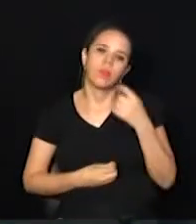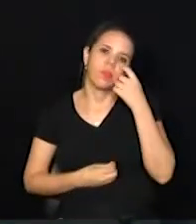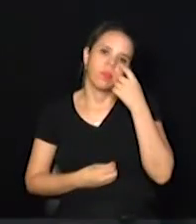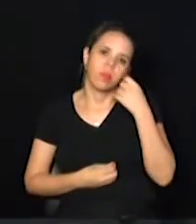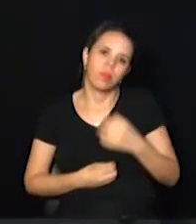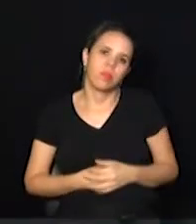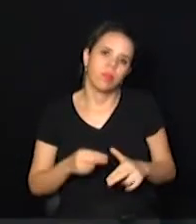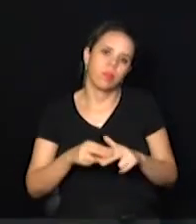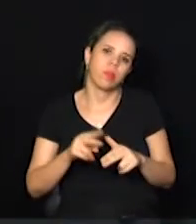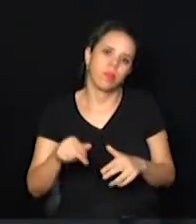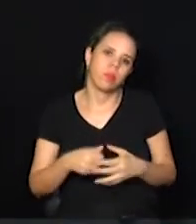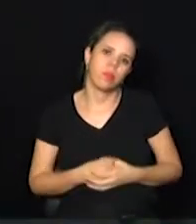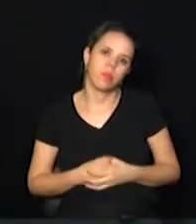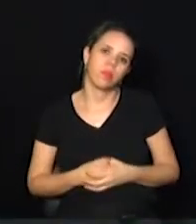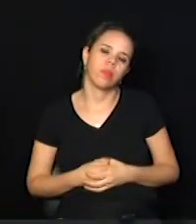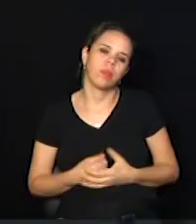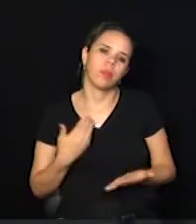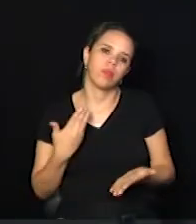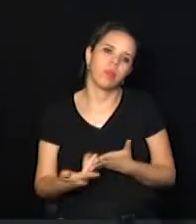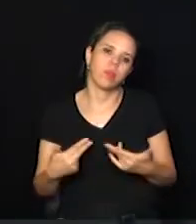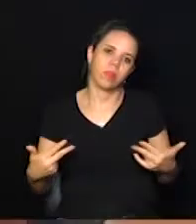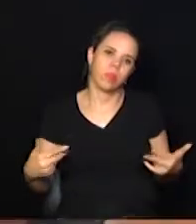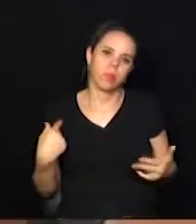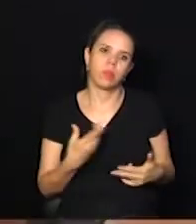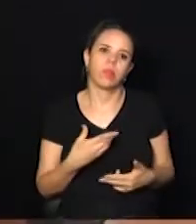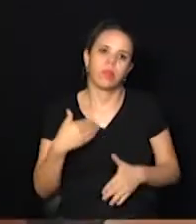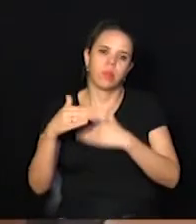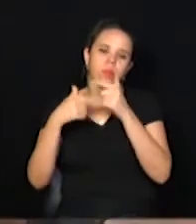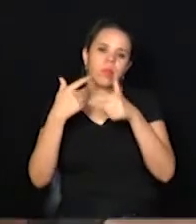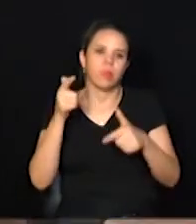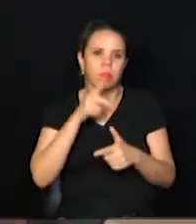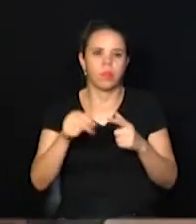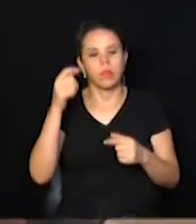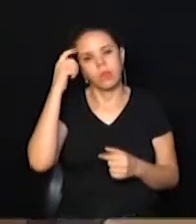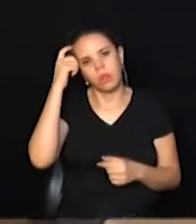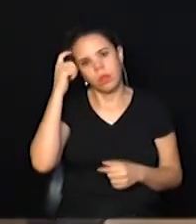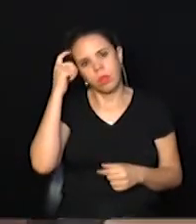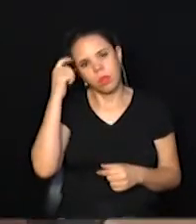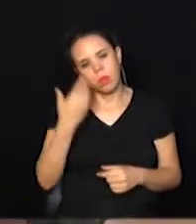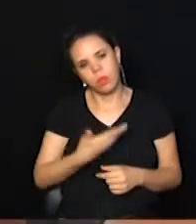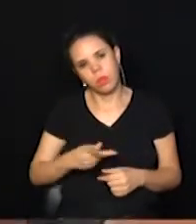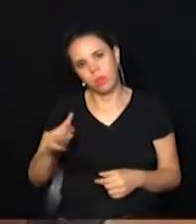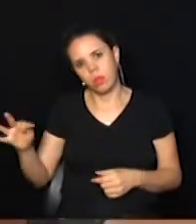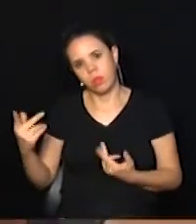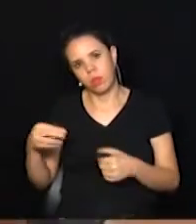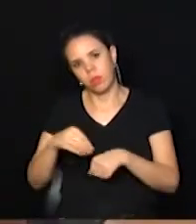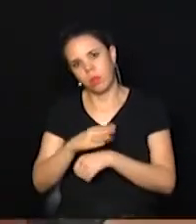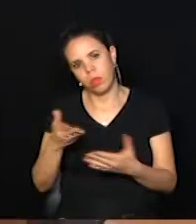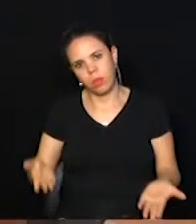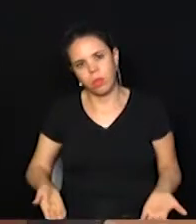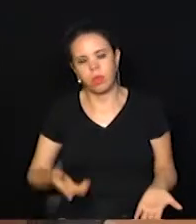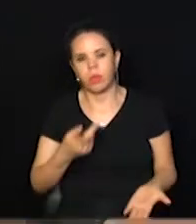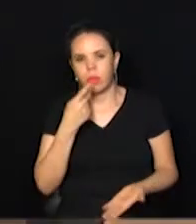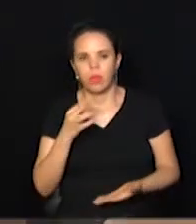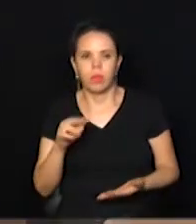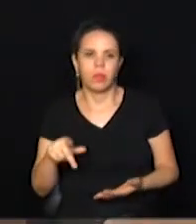por conta disso, ele perdeu vários dos nossos avanços e conquistas enquanto governos petistas, como trouxe aqui a